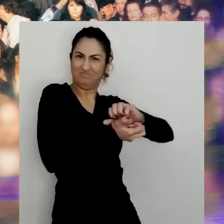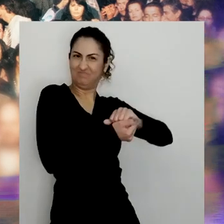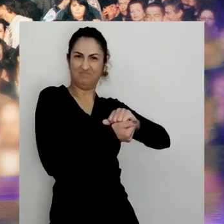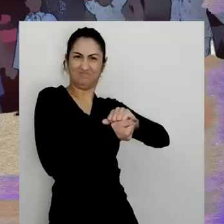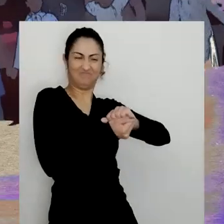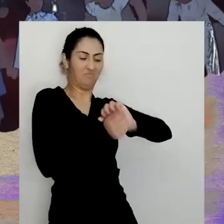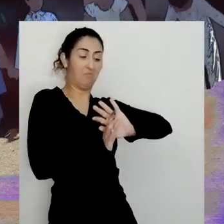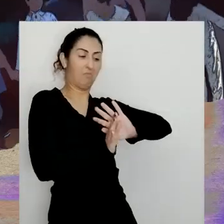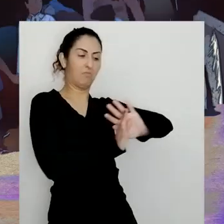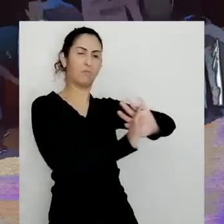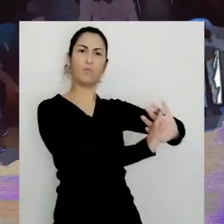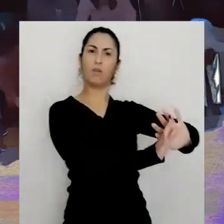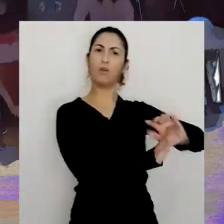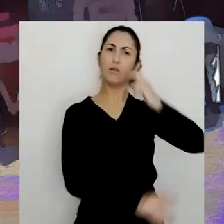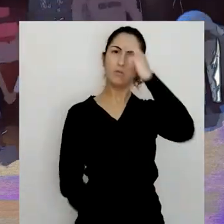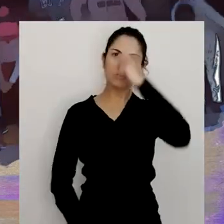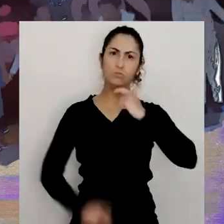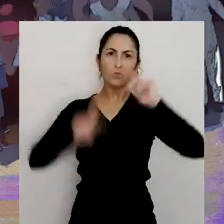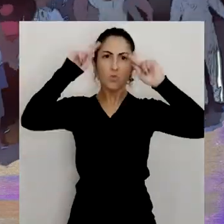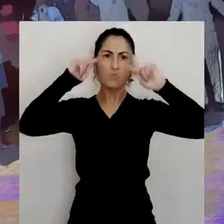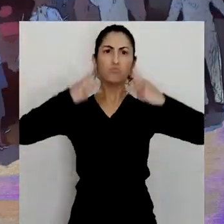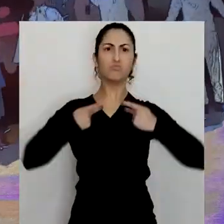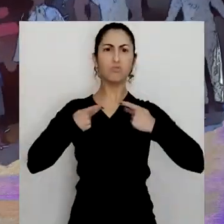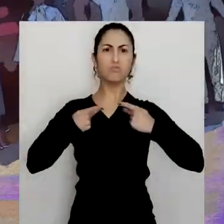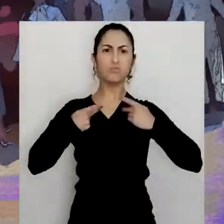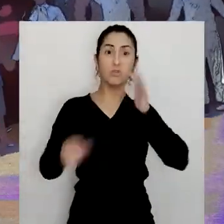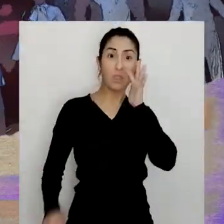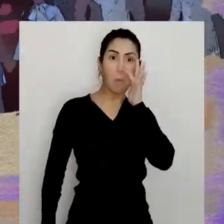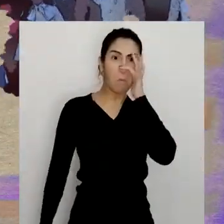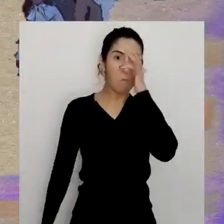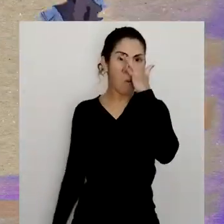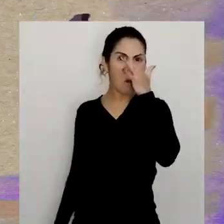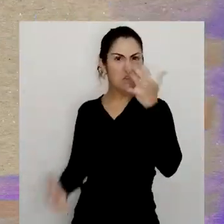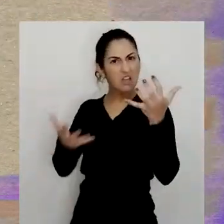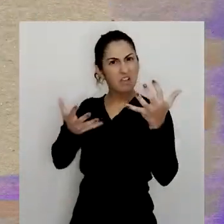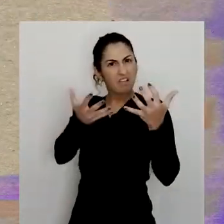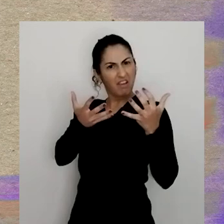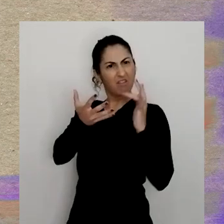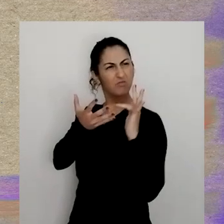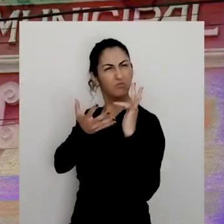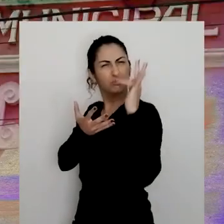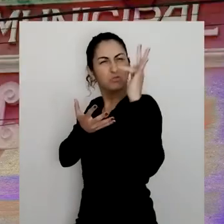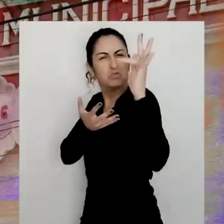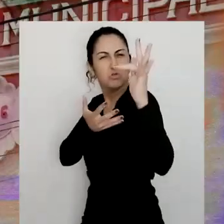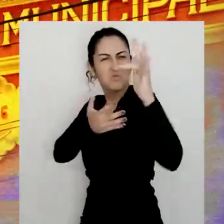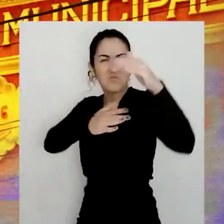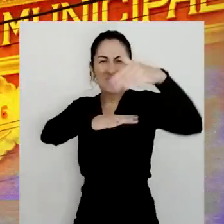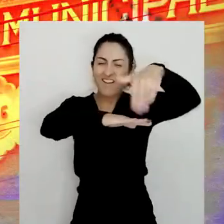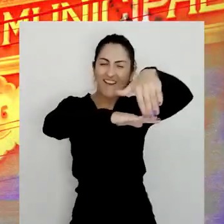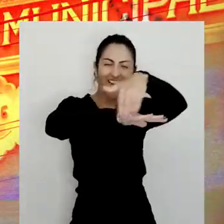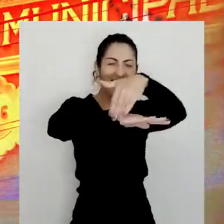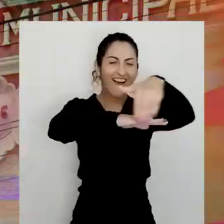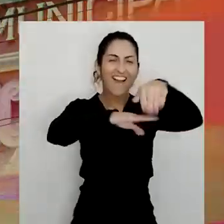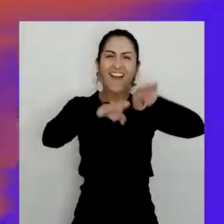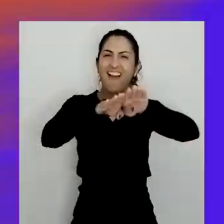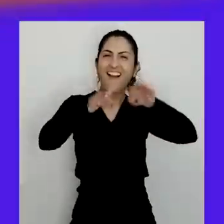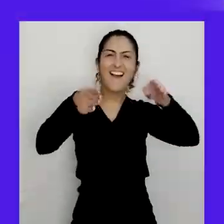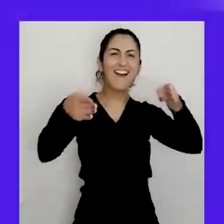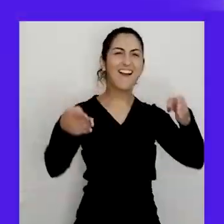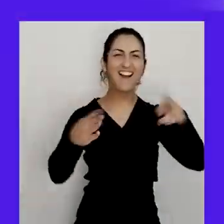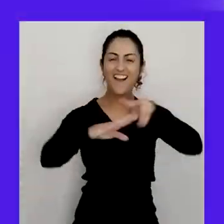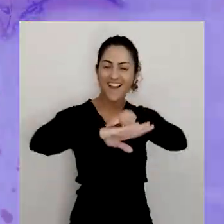Gente teimosa que insiste em sonhar futuros, ocupar ruelas, calçadas, palcos,